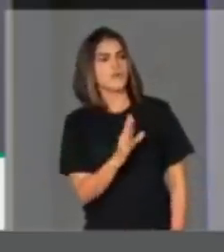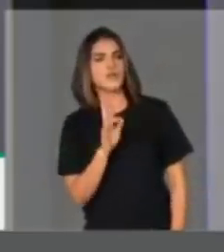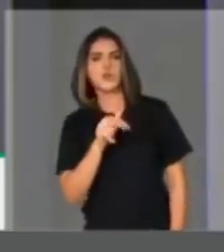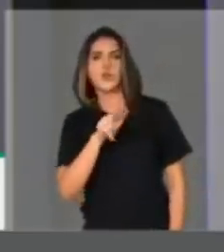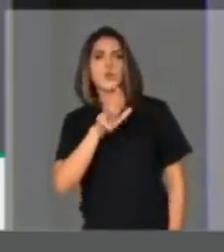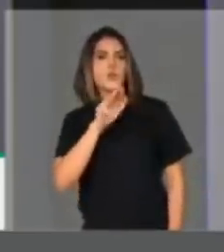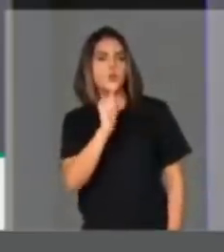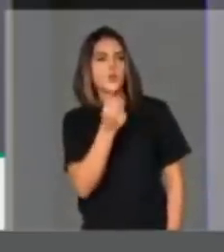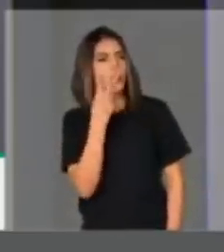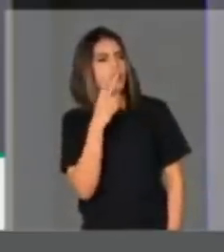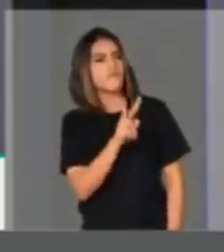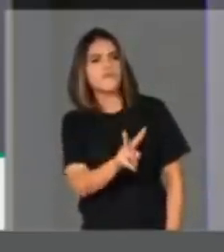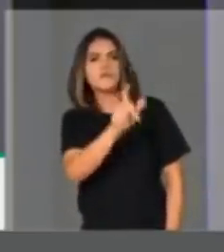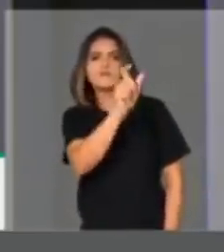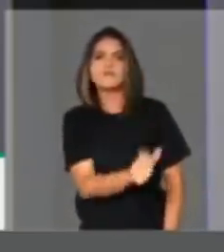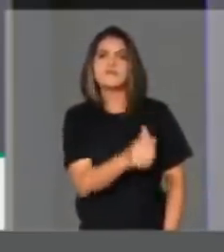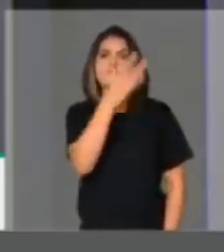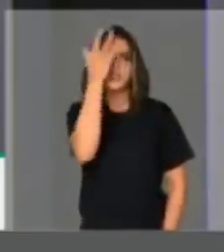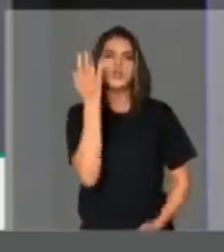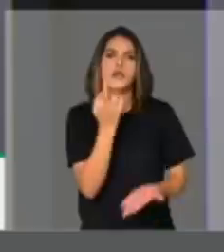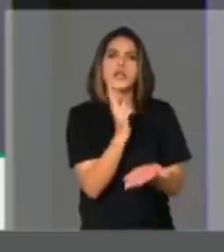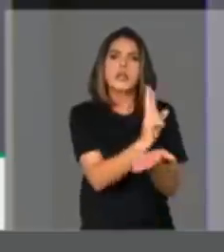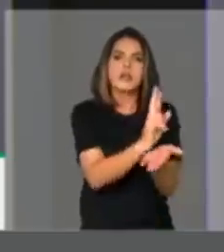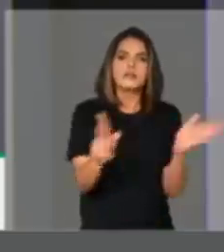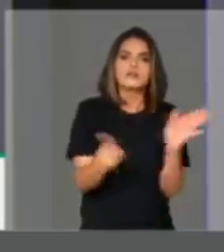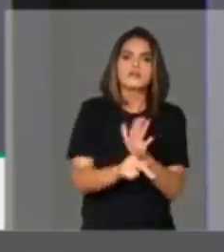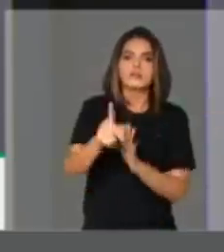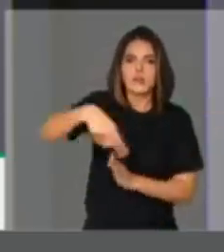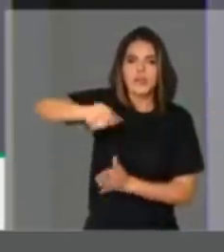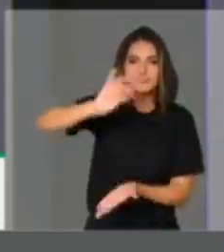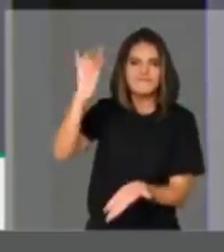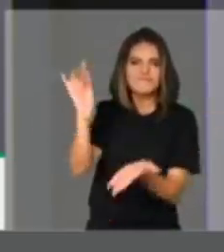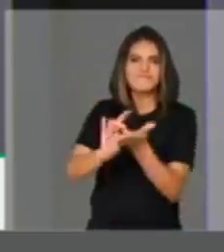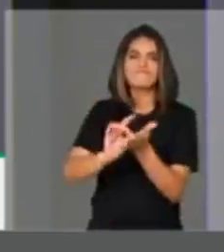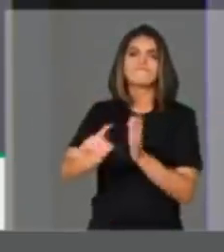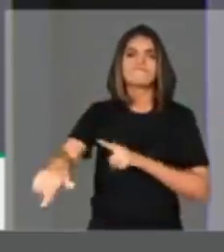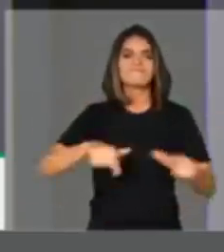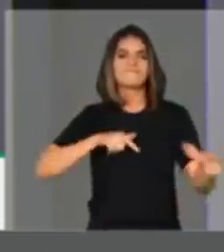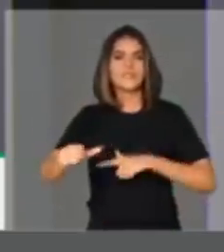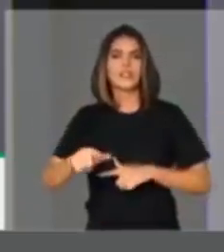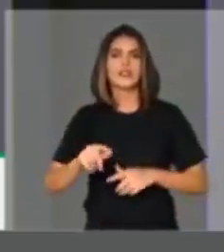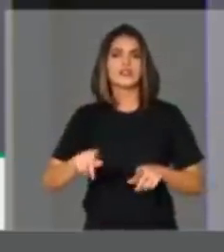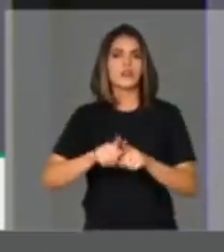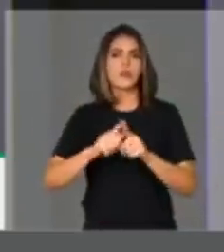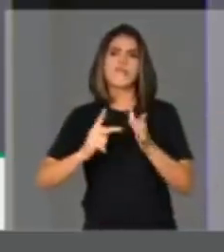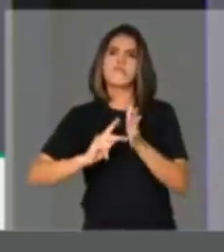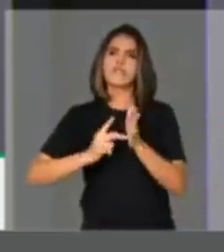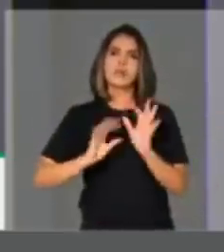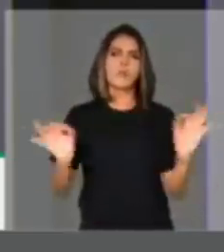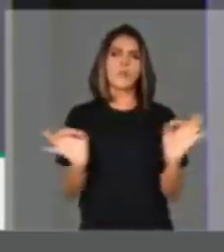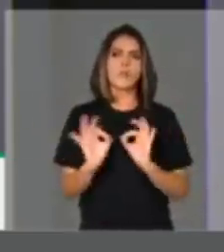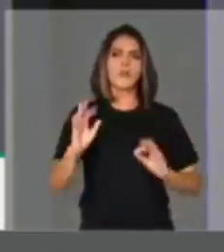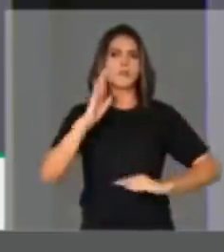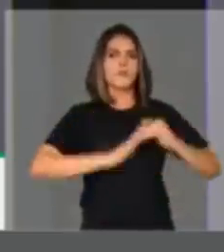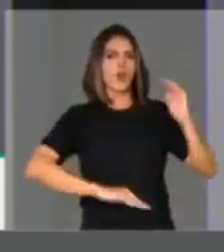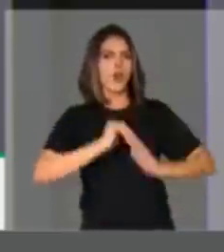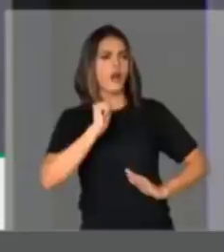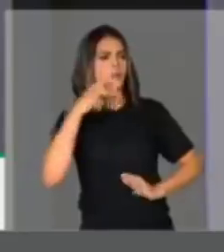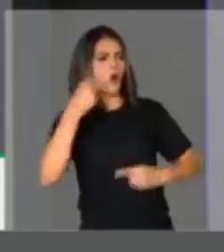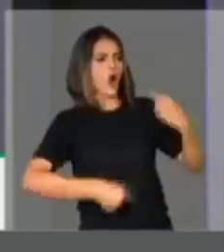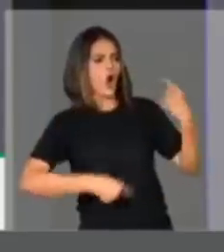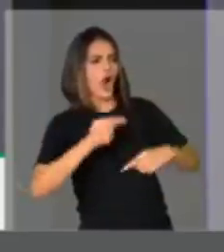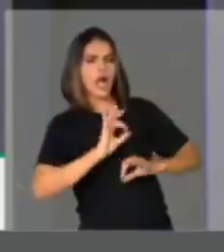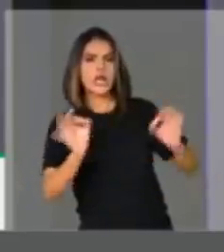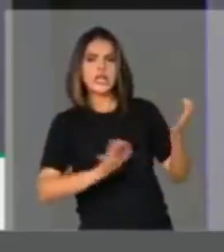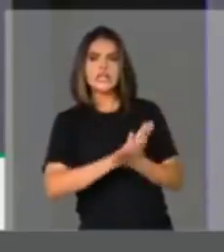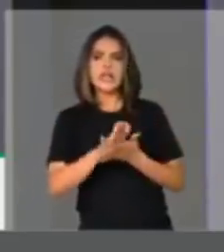Nunca vi nenhum representante de quem efetivamente não vive de sindicalismo e não vive profissionalmente de política, mas